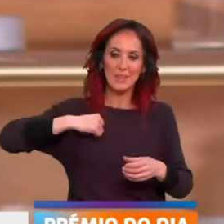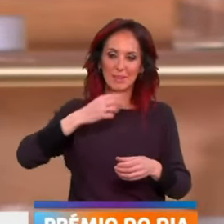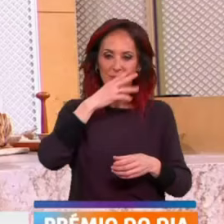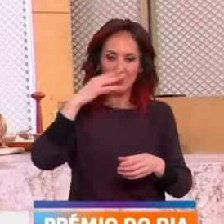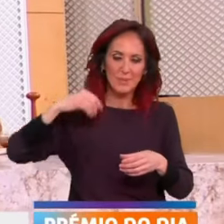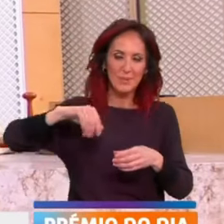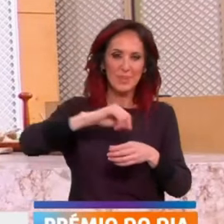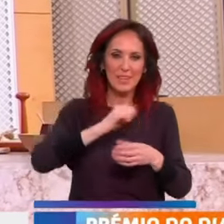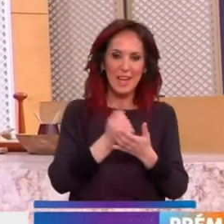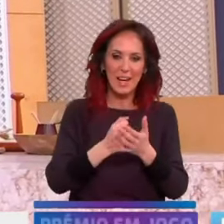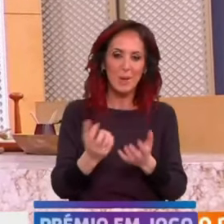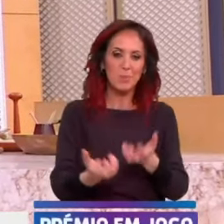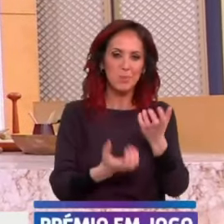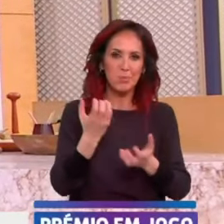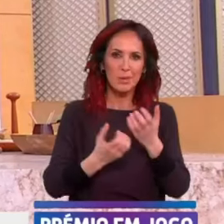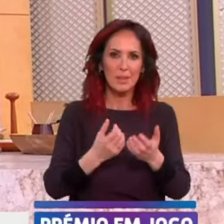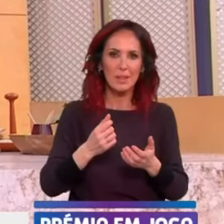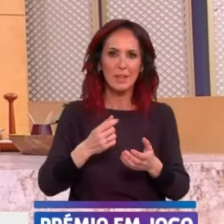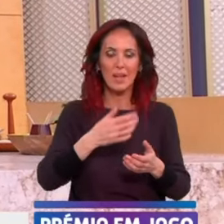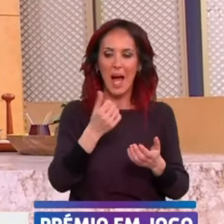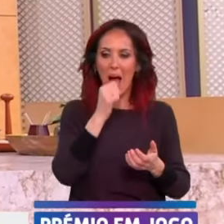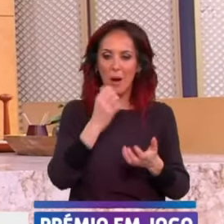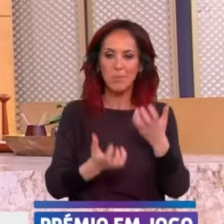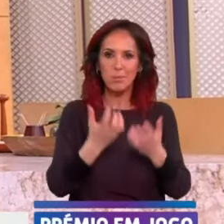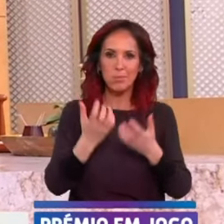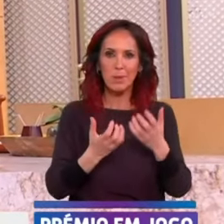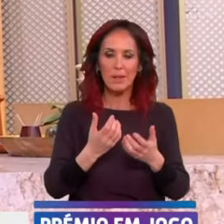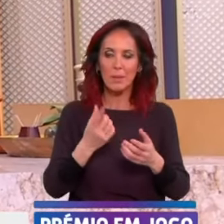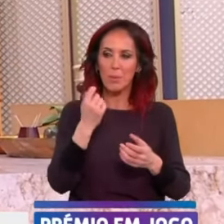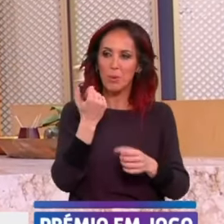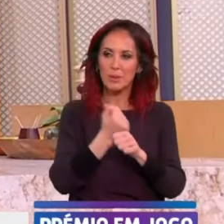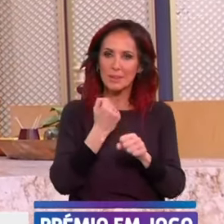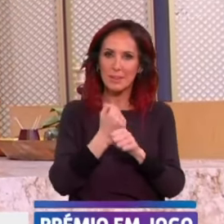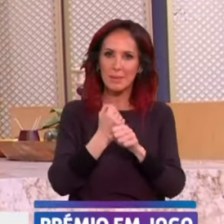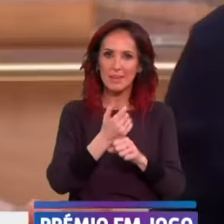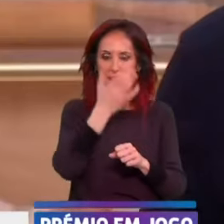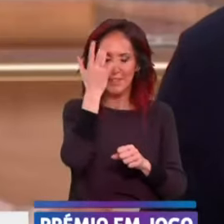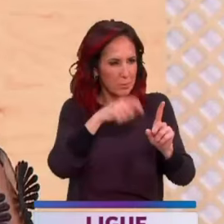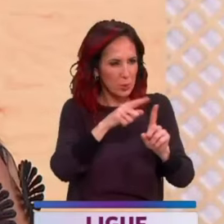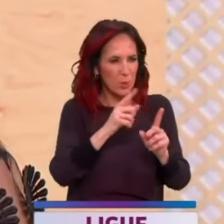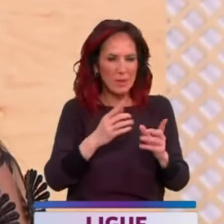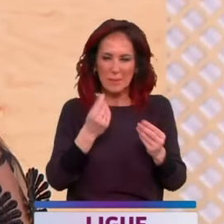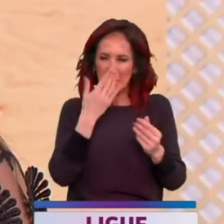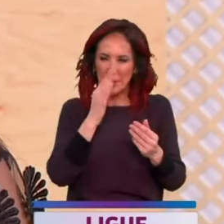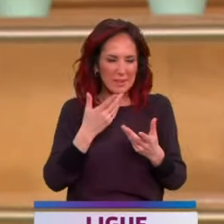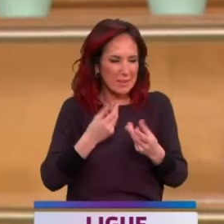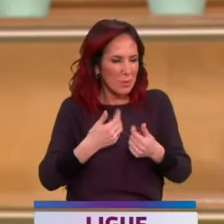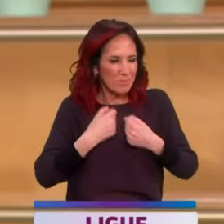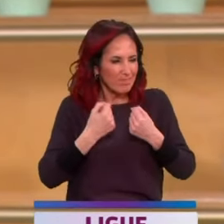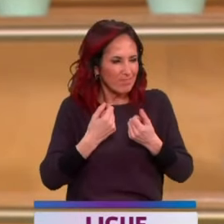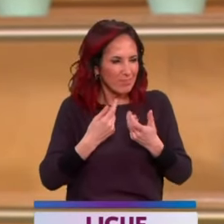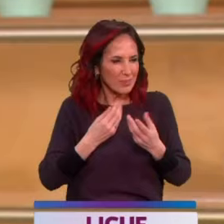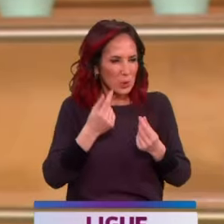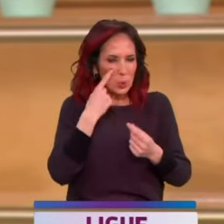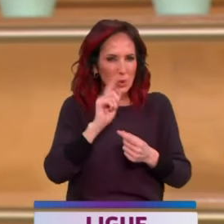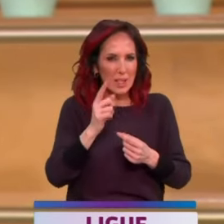alho. Coentros e alho. Água a ferver. Dá pouco trabalho. Dá pouco trabalho. É fácil fazer. Tenho-vos a confessar que não só sou gente,